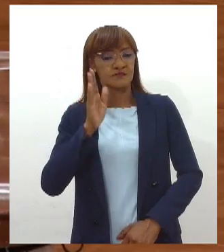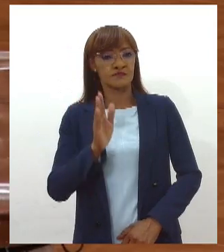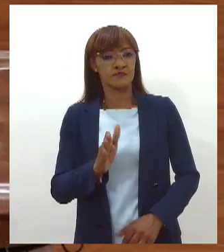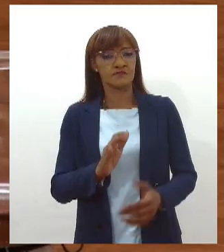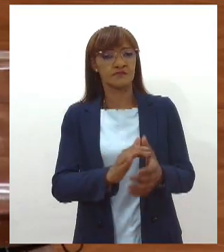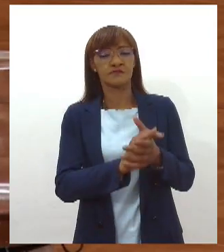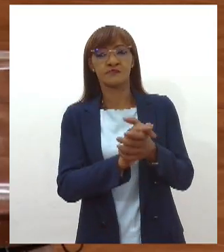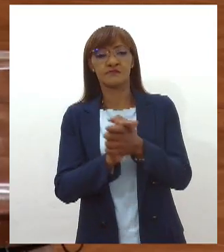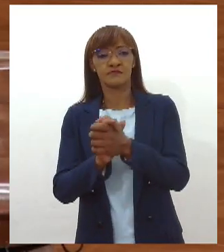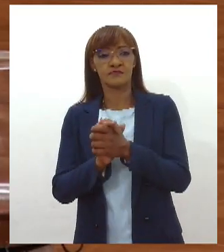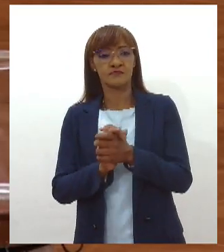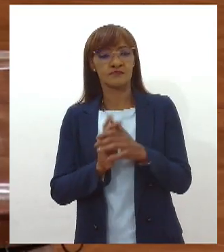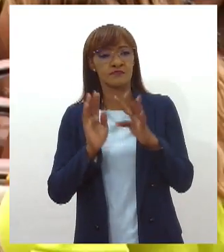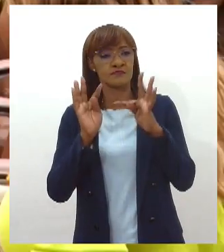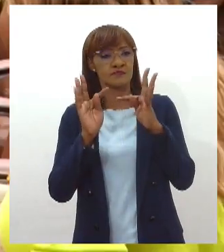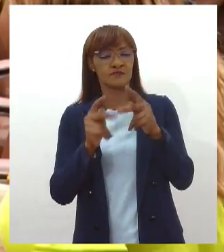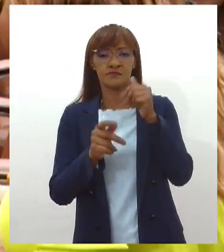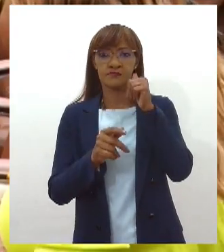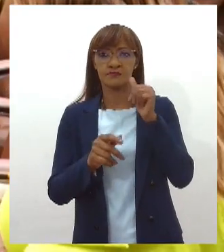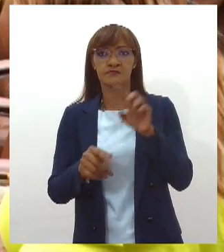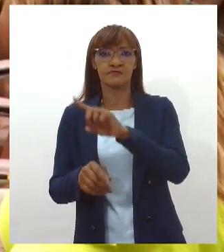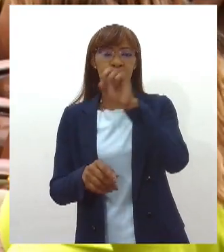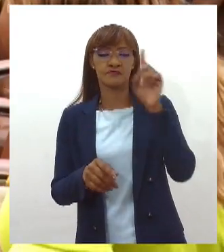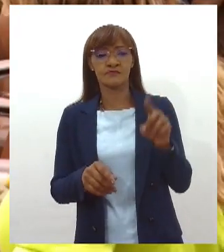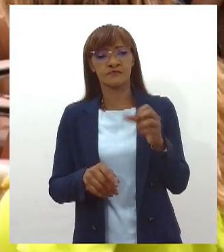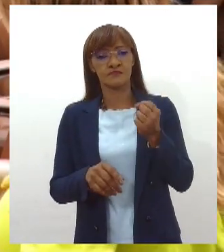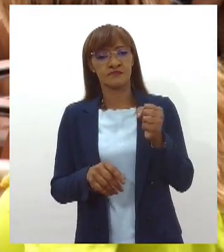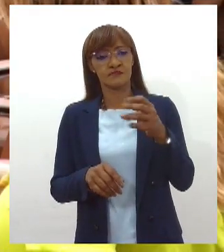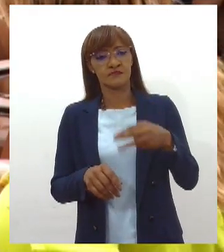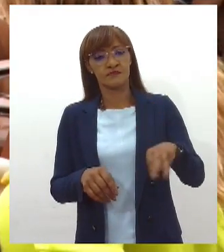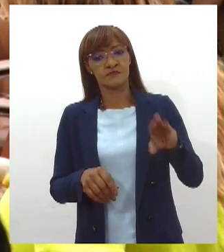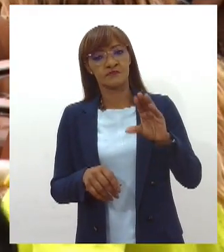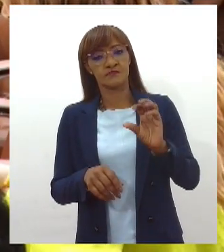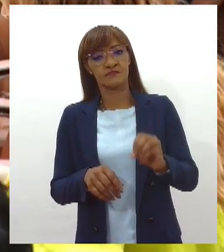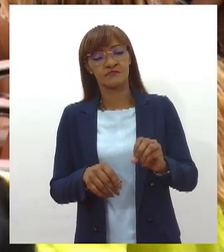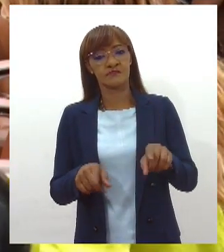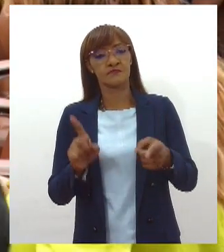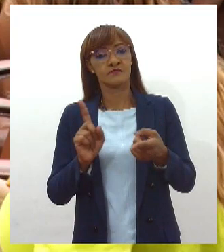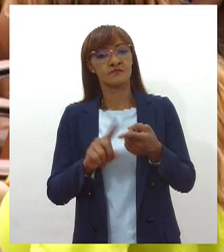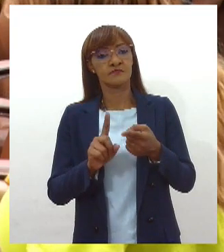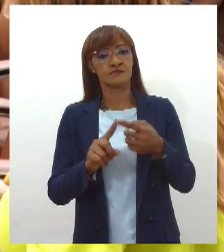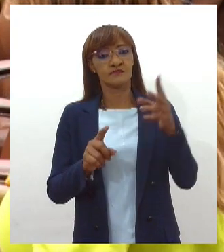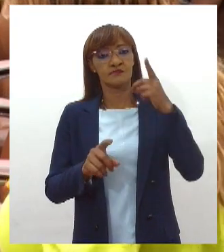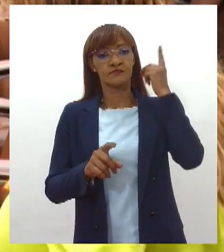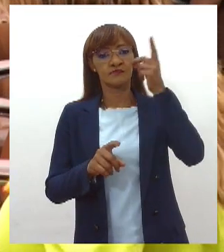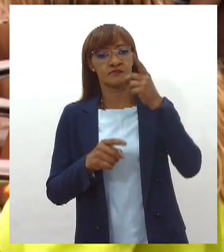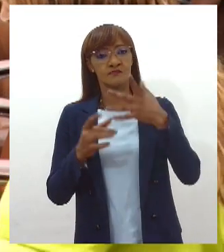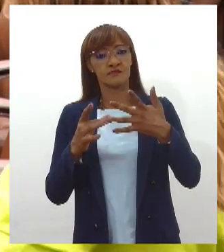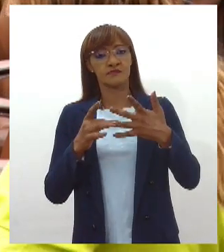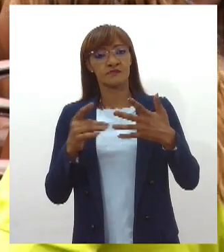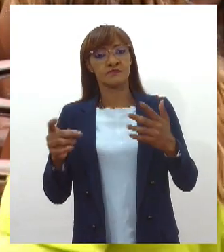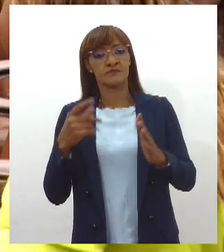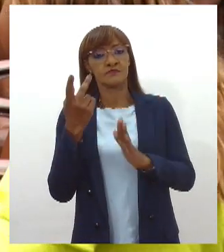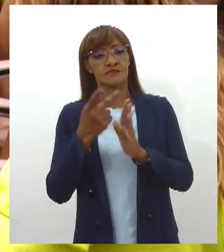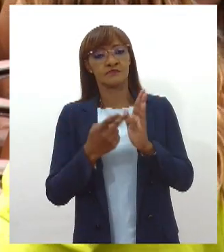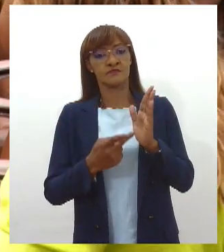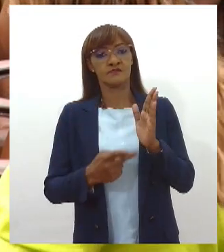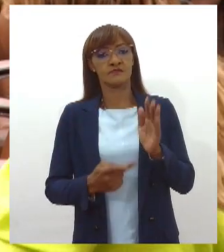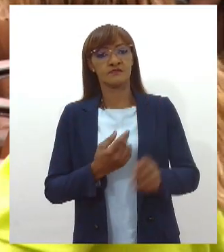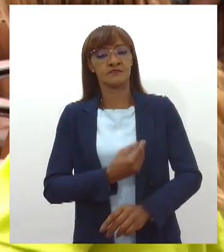pela passagem do 8 de março. O deputado também destacou um projeto protocolado por ele que